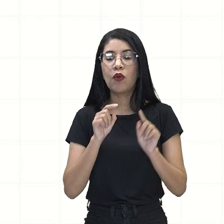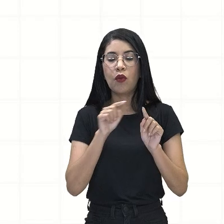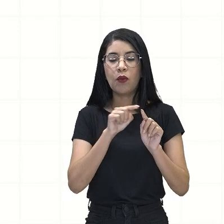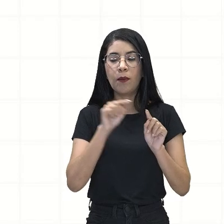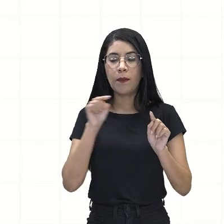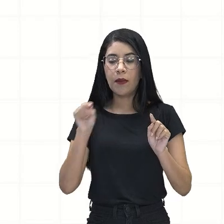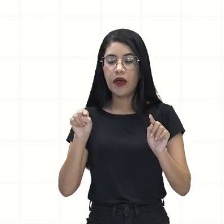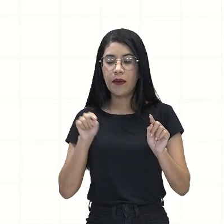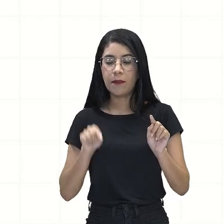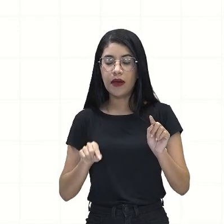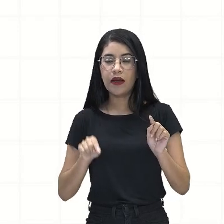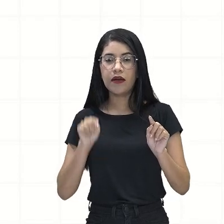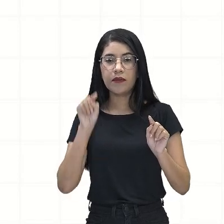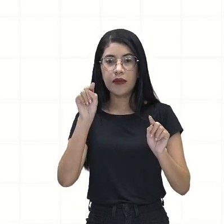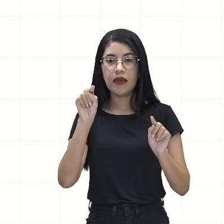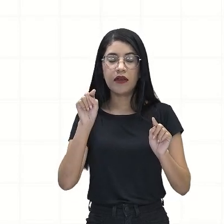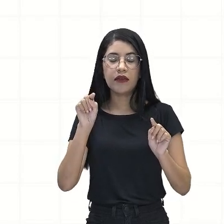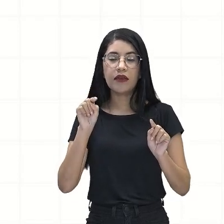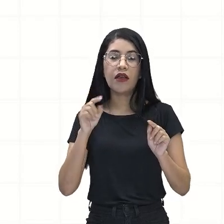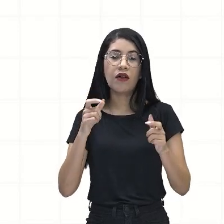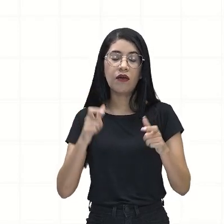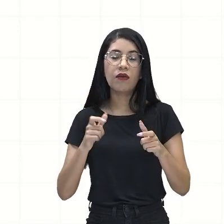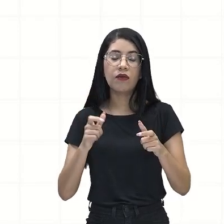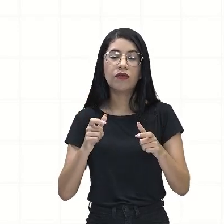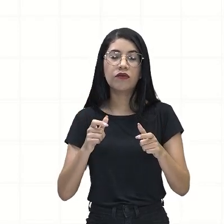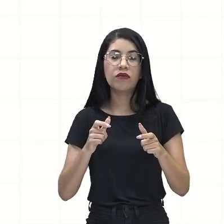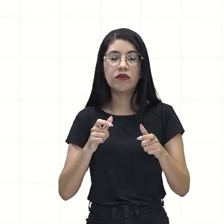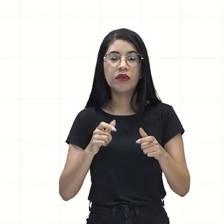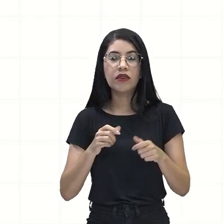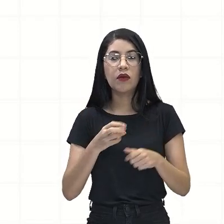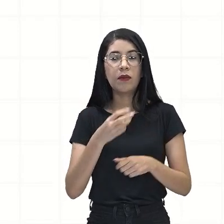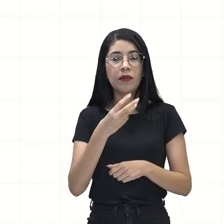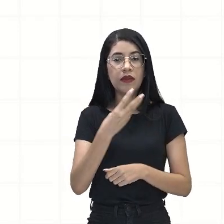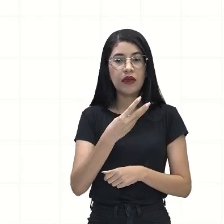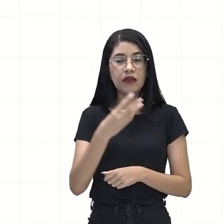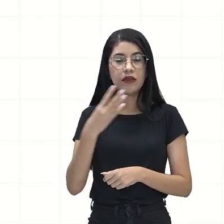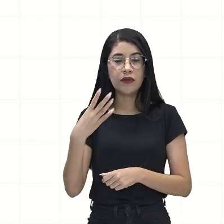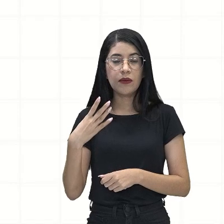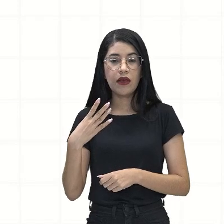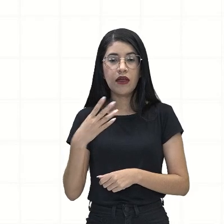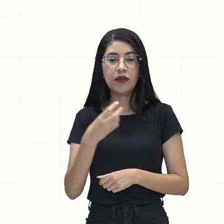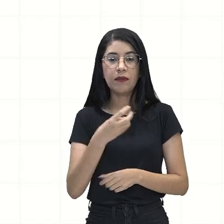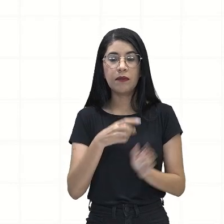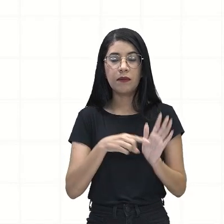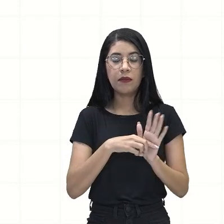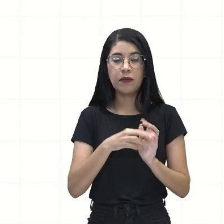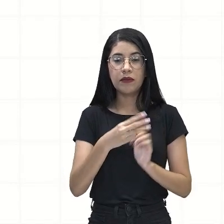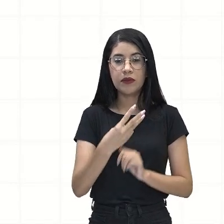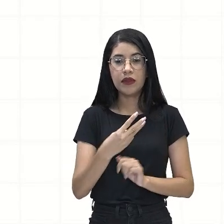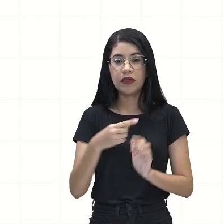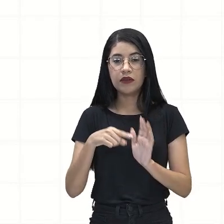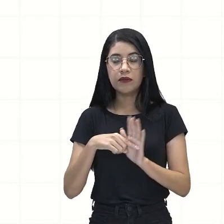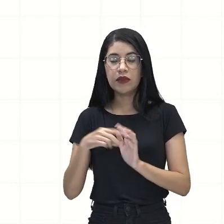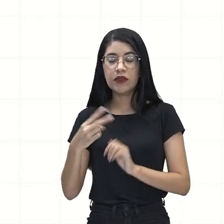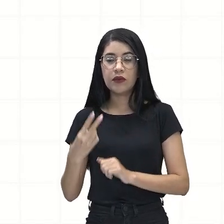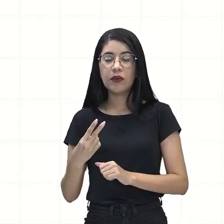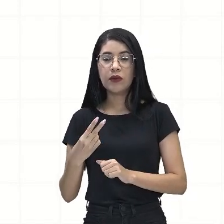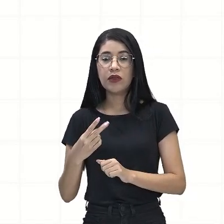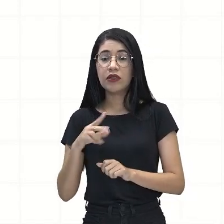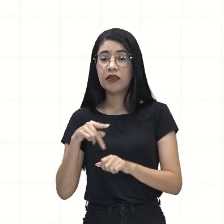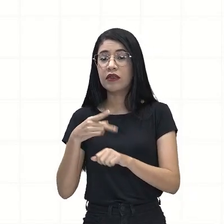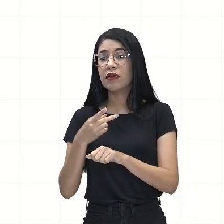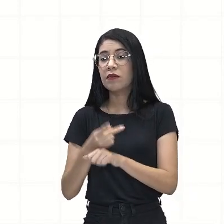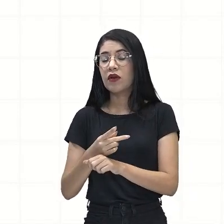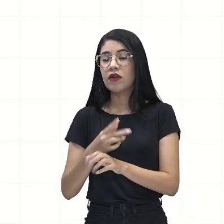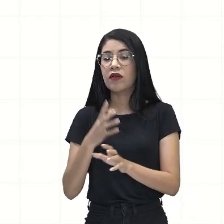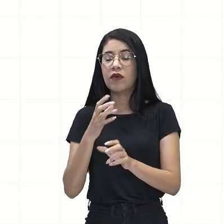né? Então, menos 3, menos 2, 3 e 4. E a segunda coisa que eu tenho que fazer? A subtração deles, né?